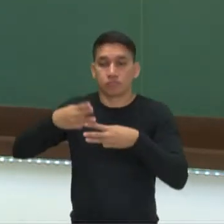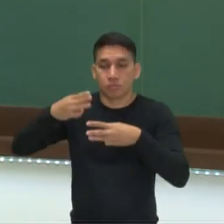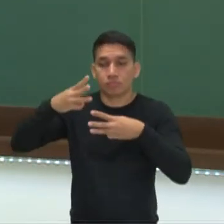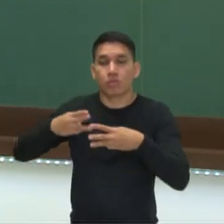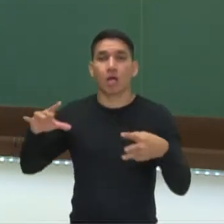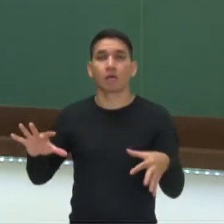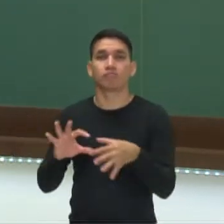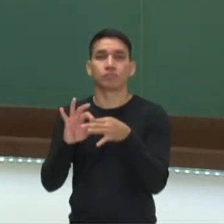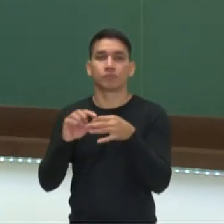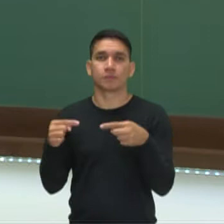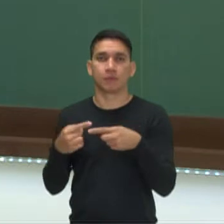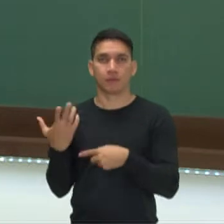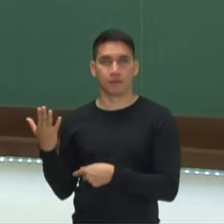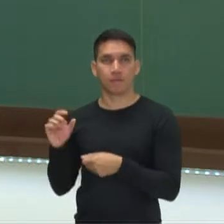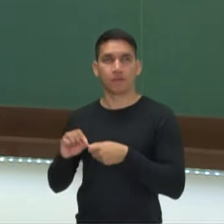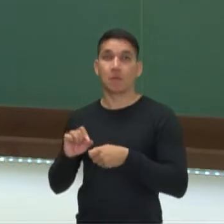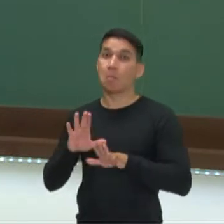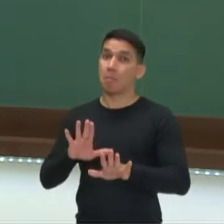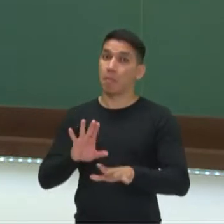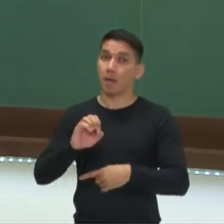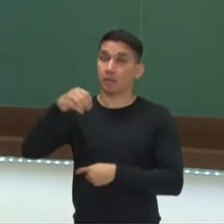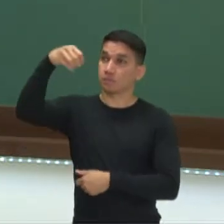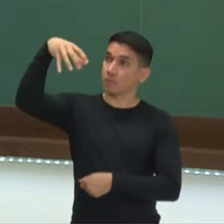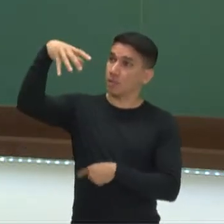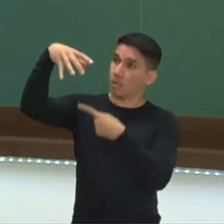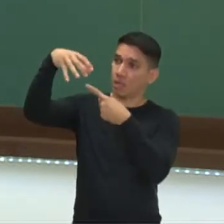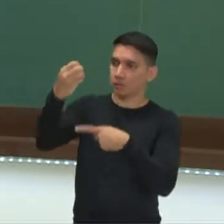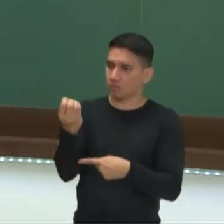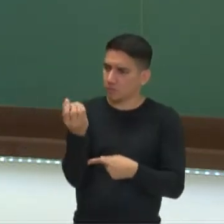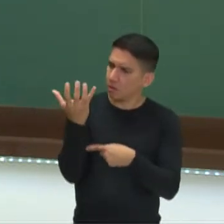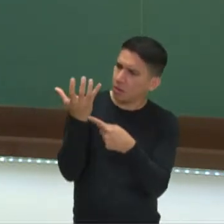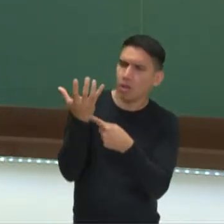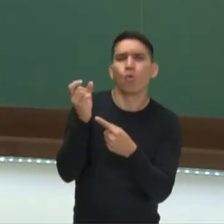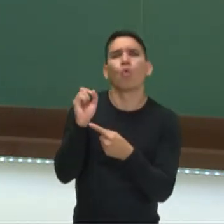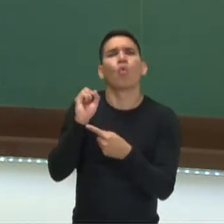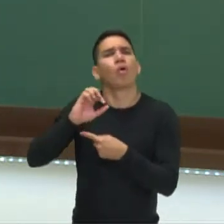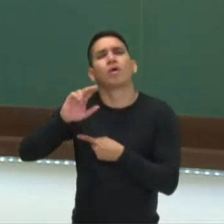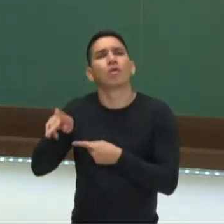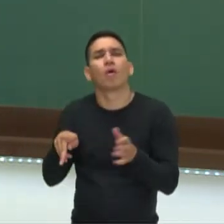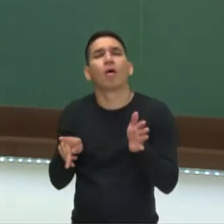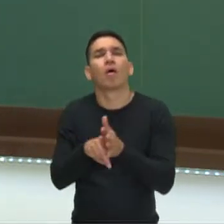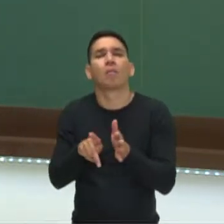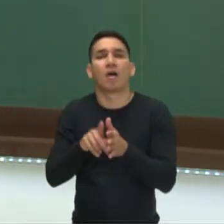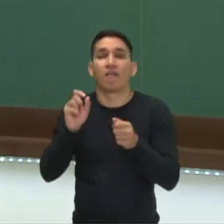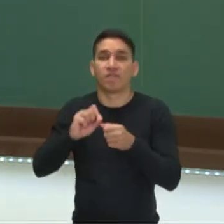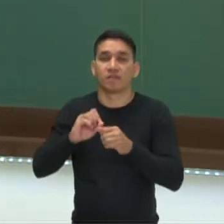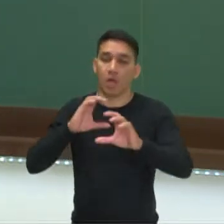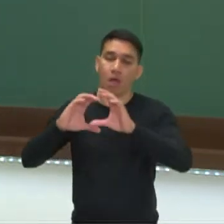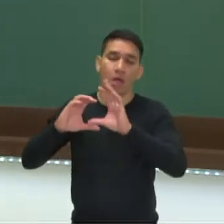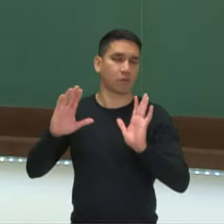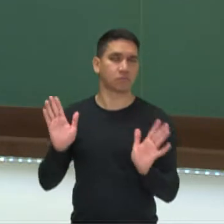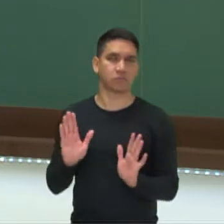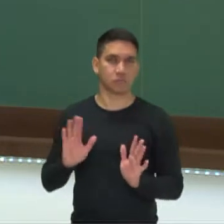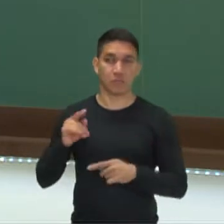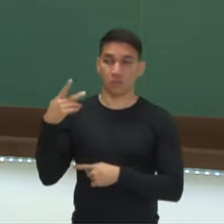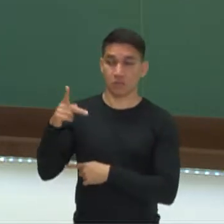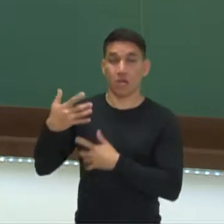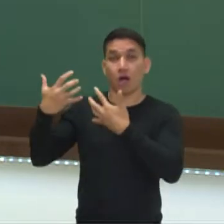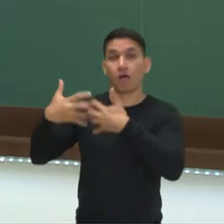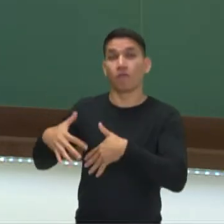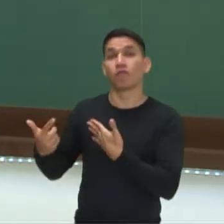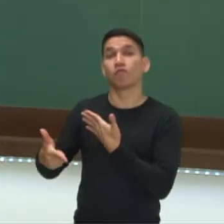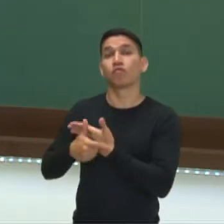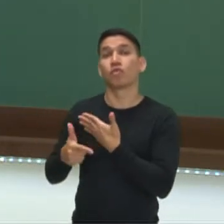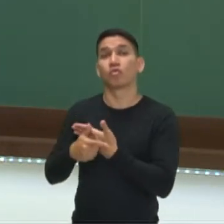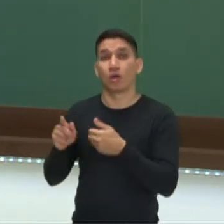isso. Já uma lâmpada, o interesse dela não é que o resistor execute uma operação de comunicação, mas sim executar